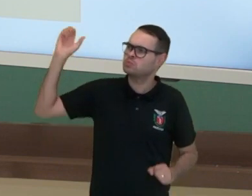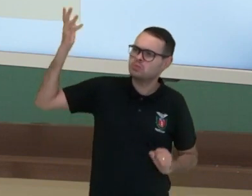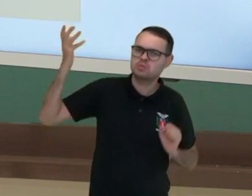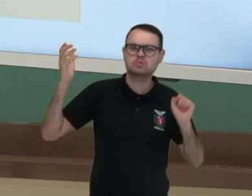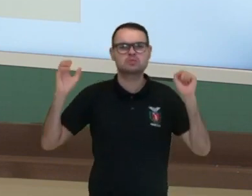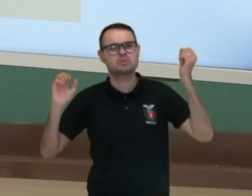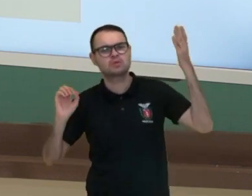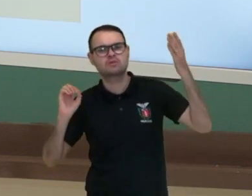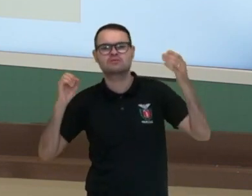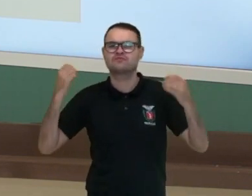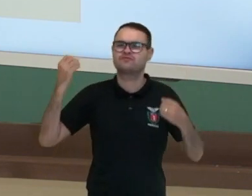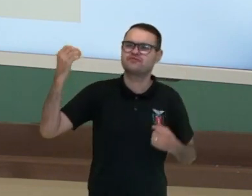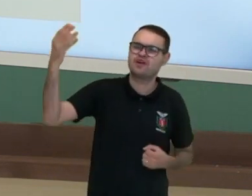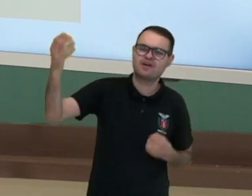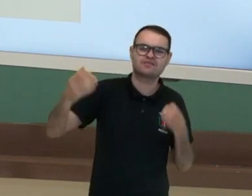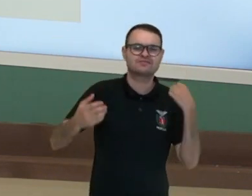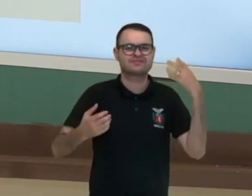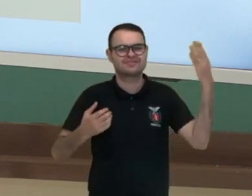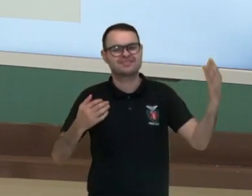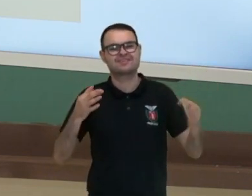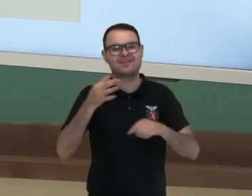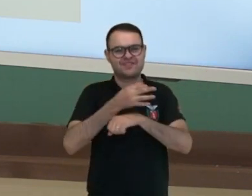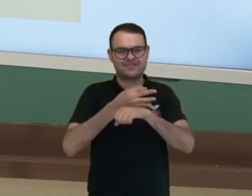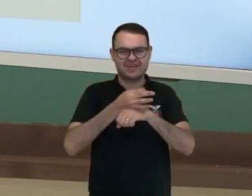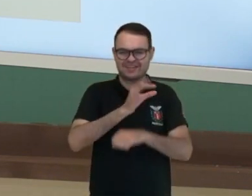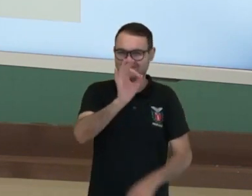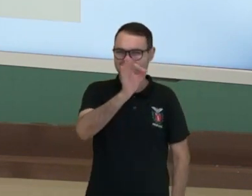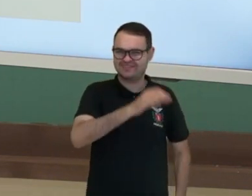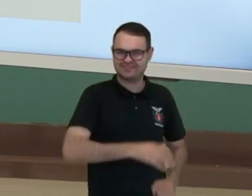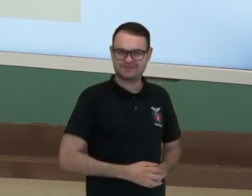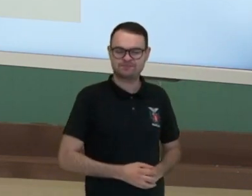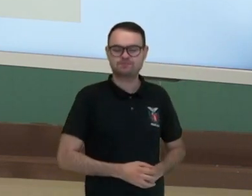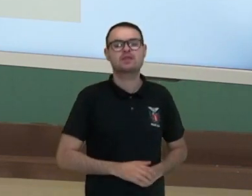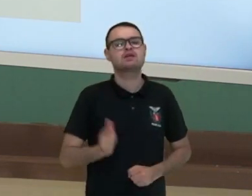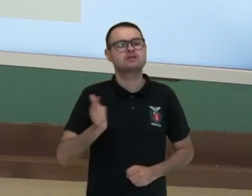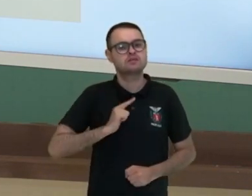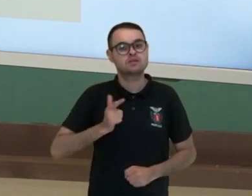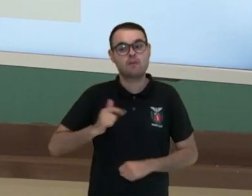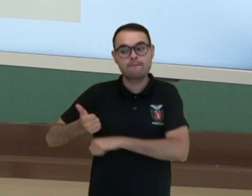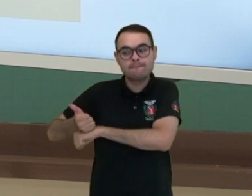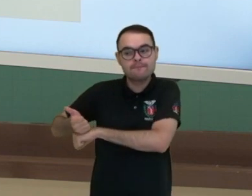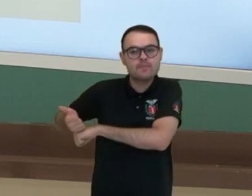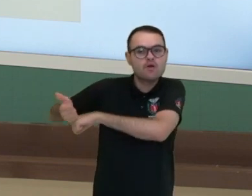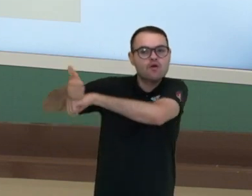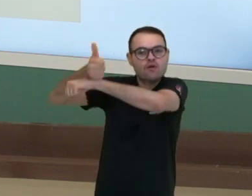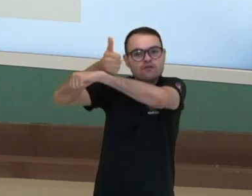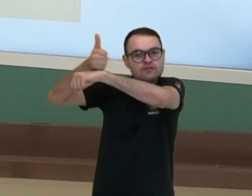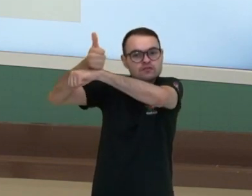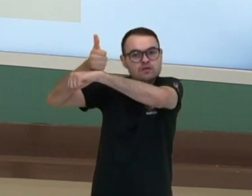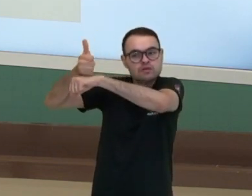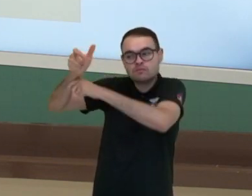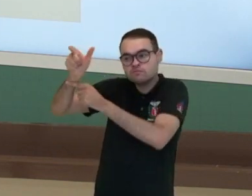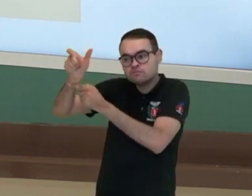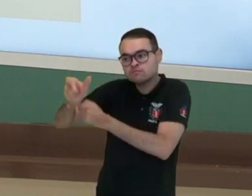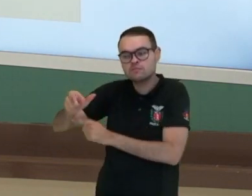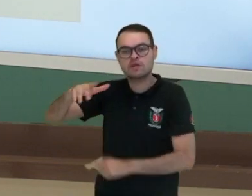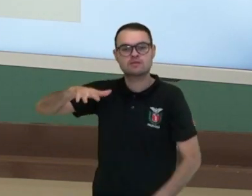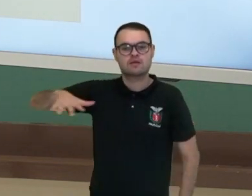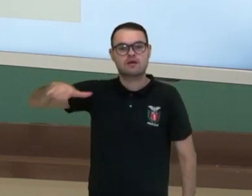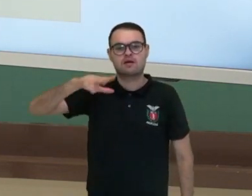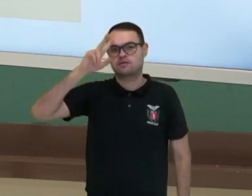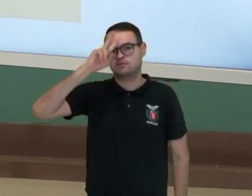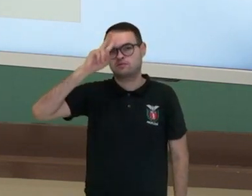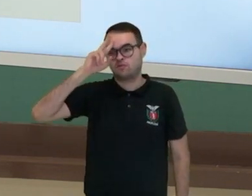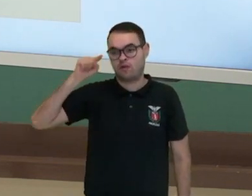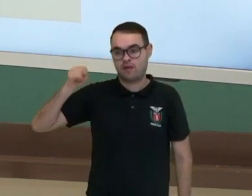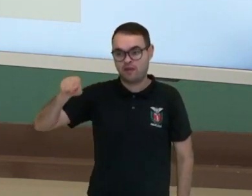viagens, das nossas férias, né? E existe um profissional, né, na área da história